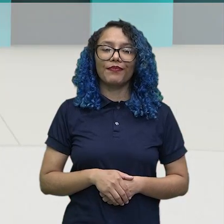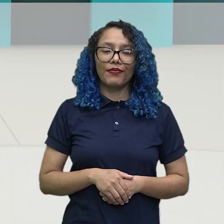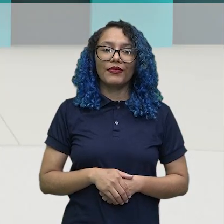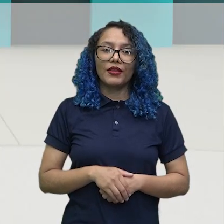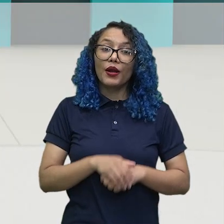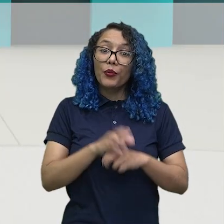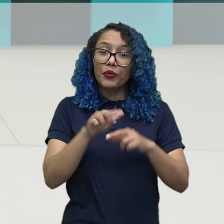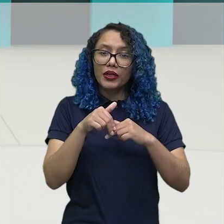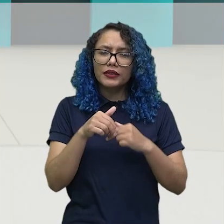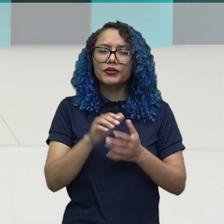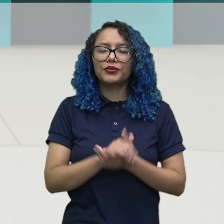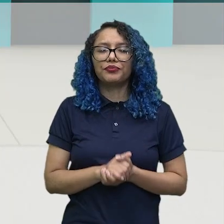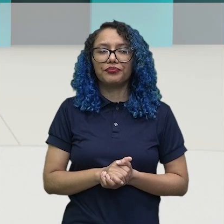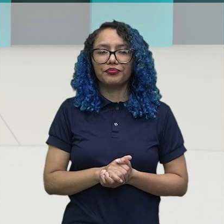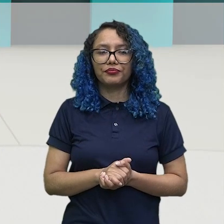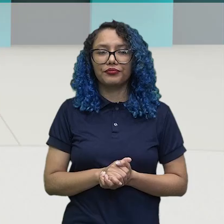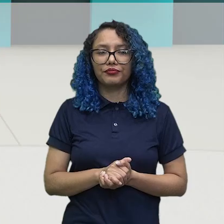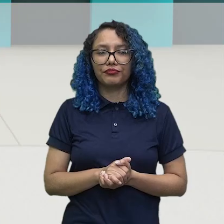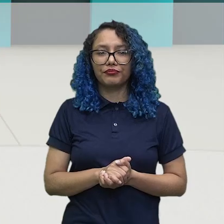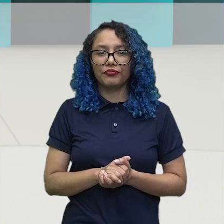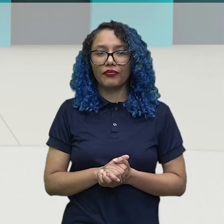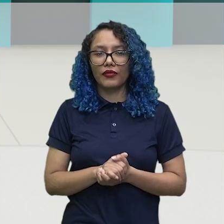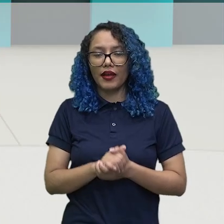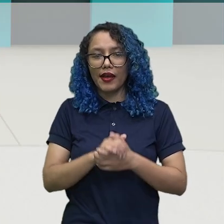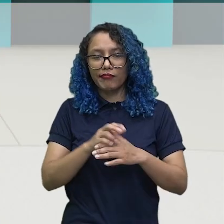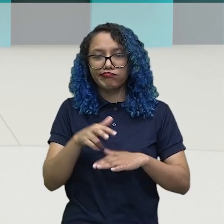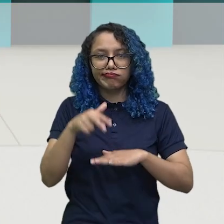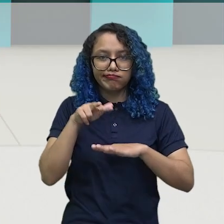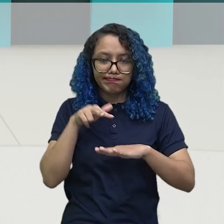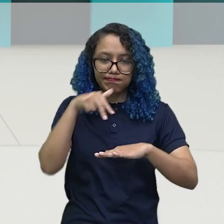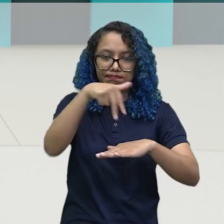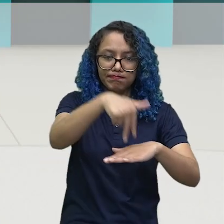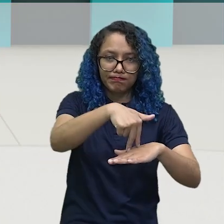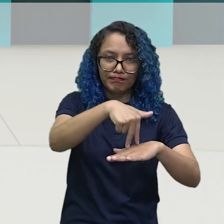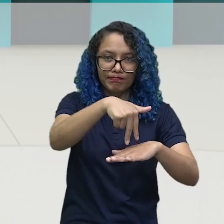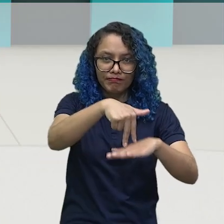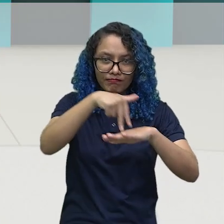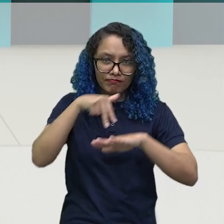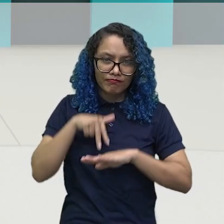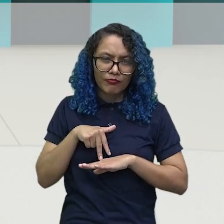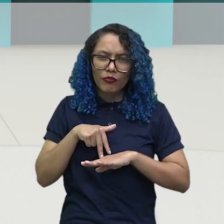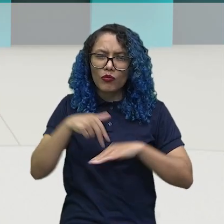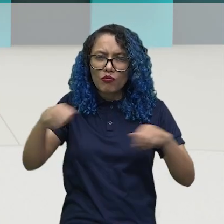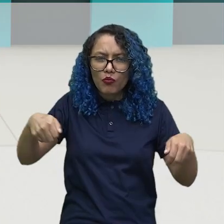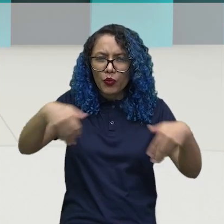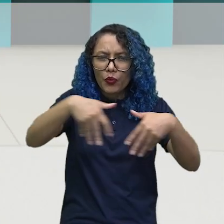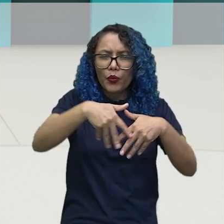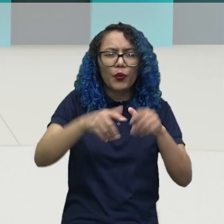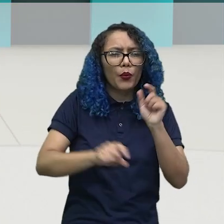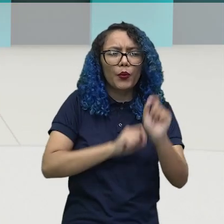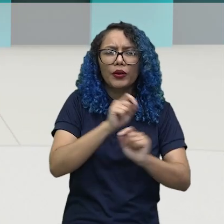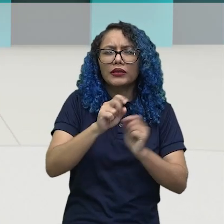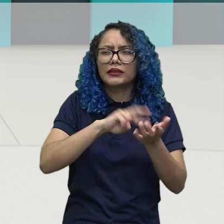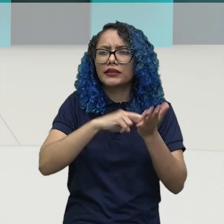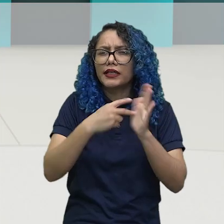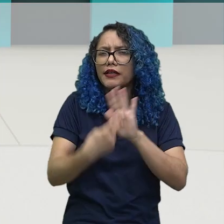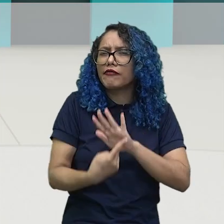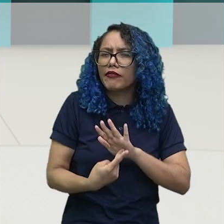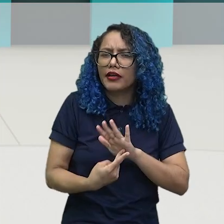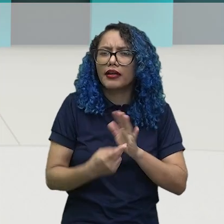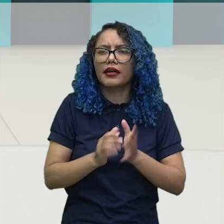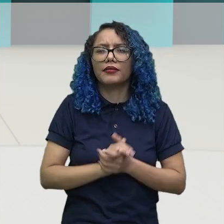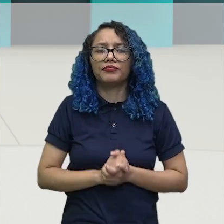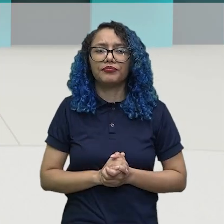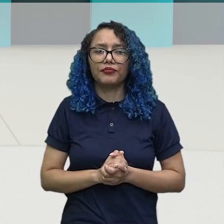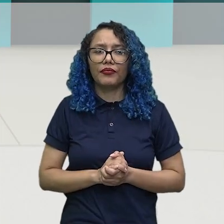Por isso, quando falamos de sair do palco e voltar para o palco, vamos perceber que é enxergar as coisas para